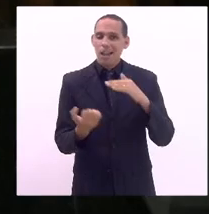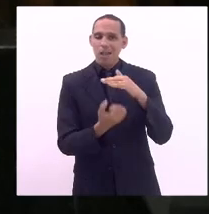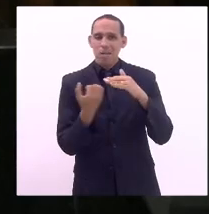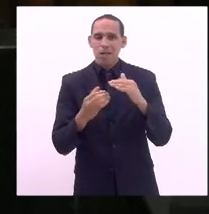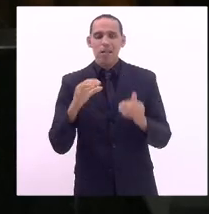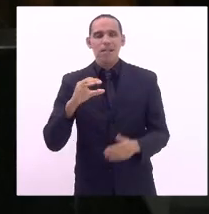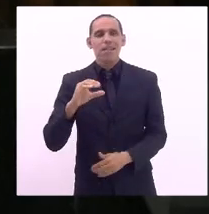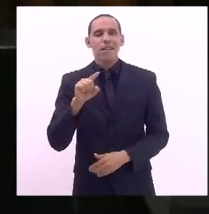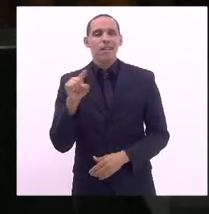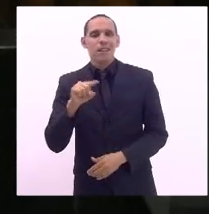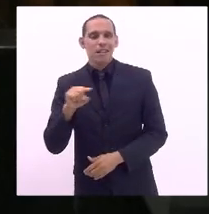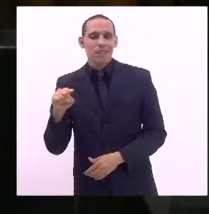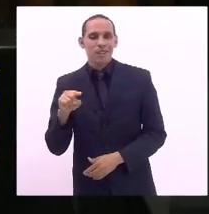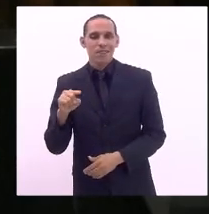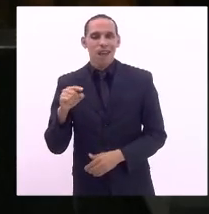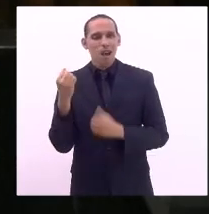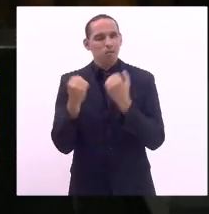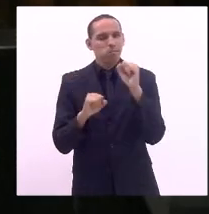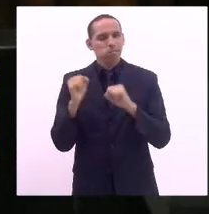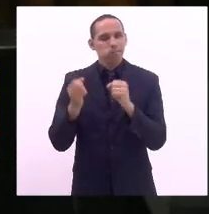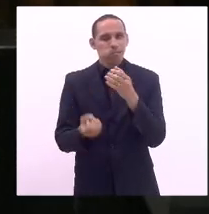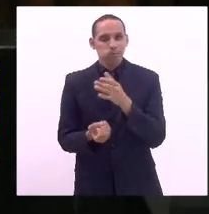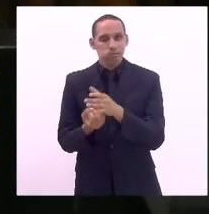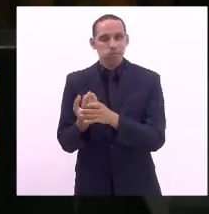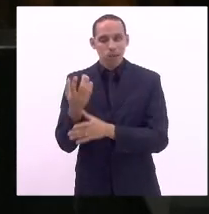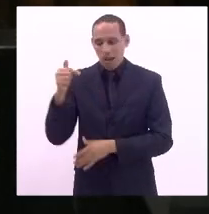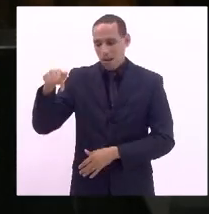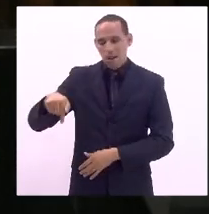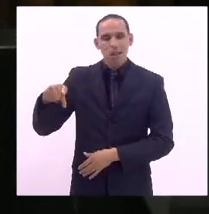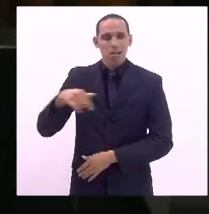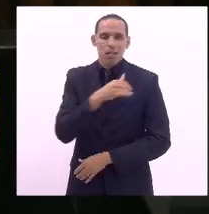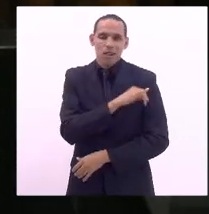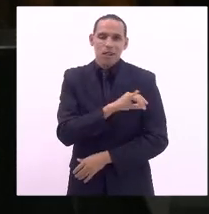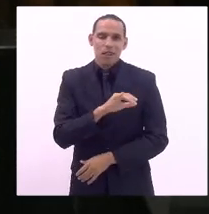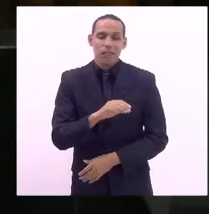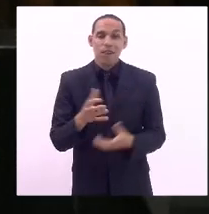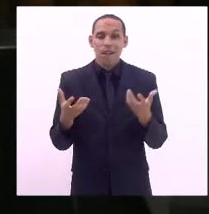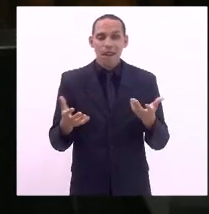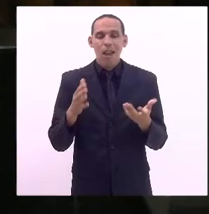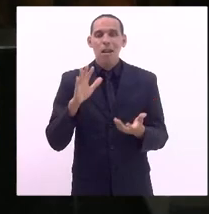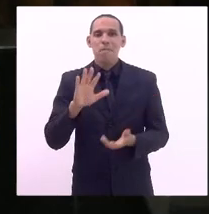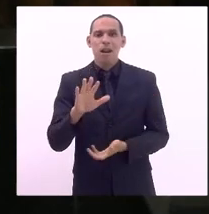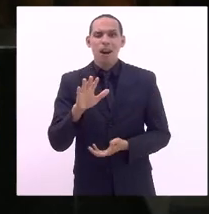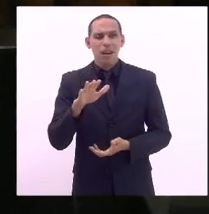CZ queria montar uma fábrica aqui no Rio de Janeiro, mas